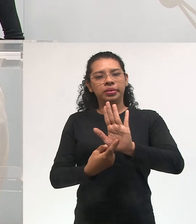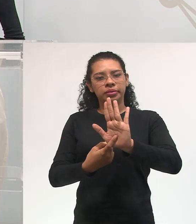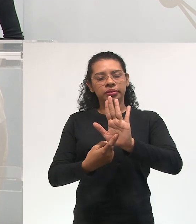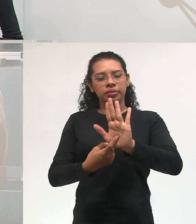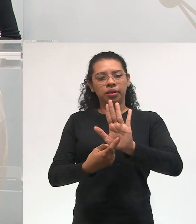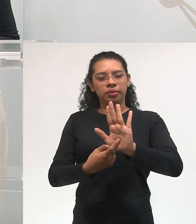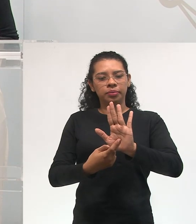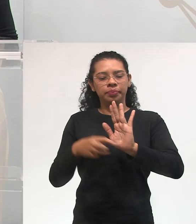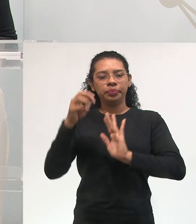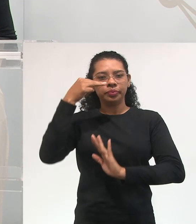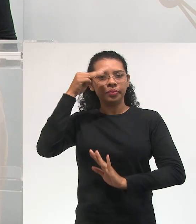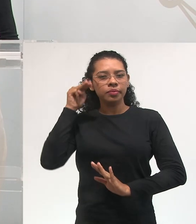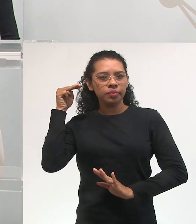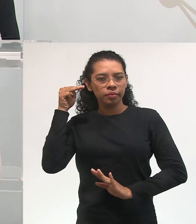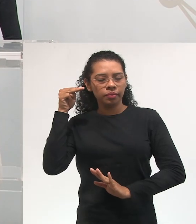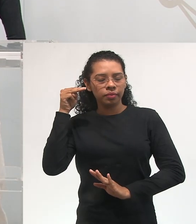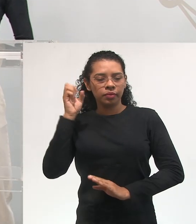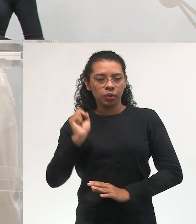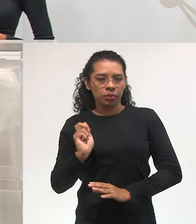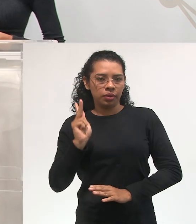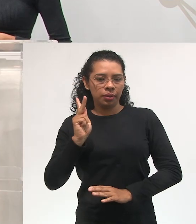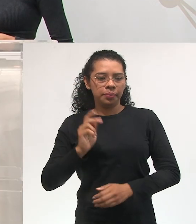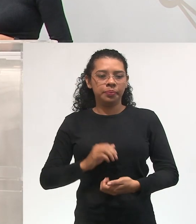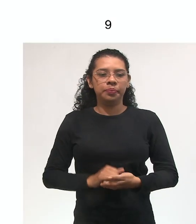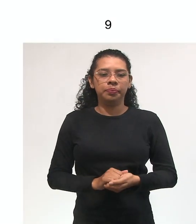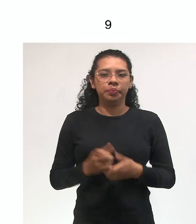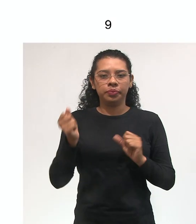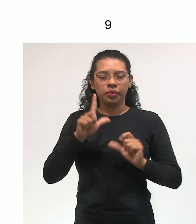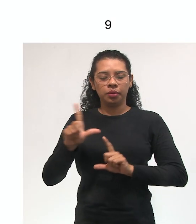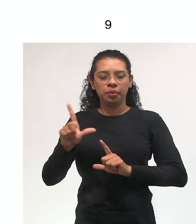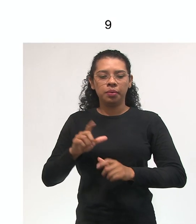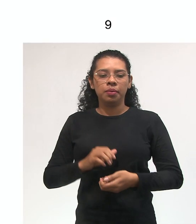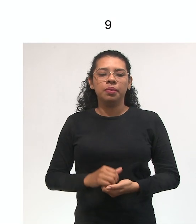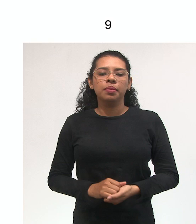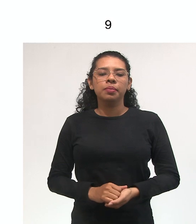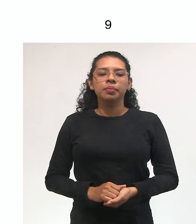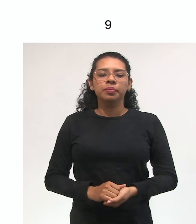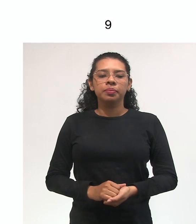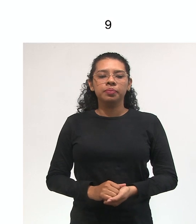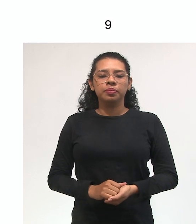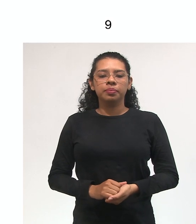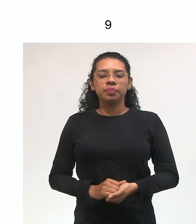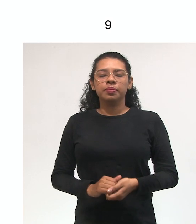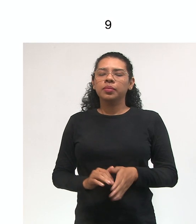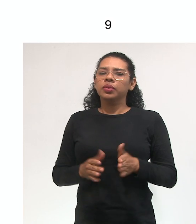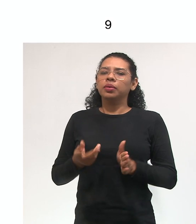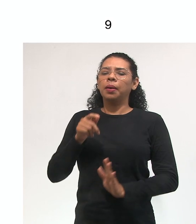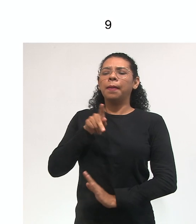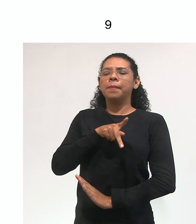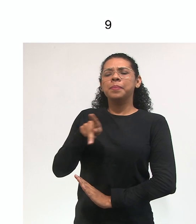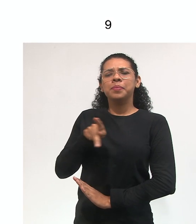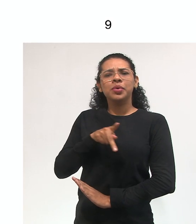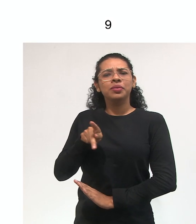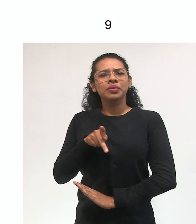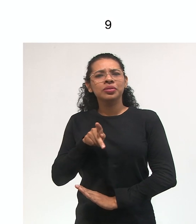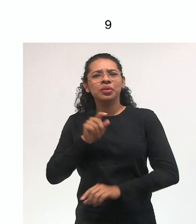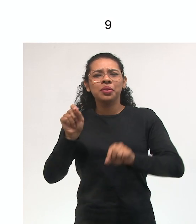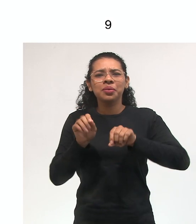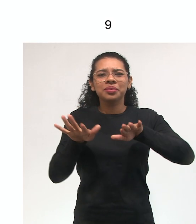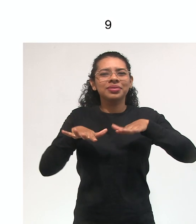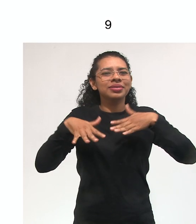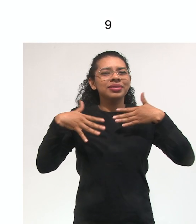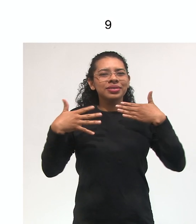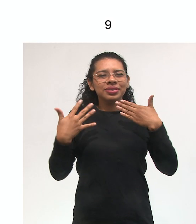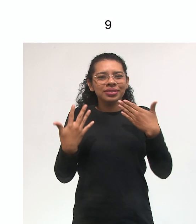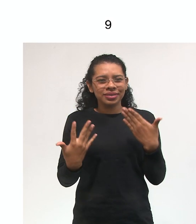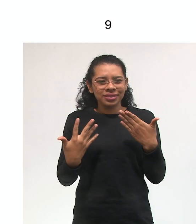Karl Marx. Tudo bem? Então, vamos avançar mais um pouco. professora, o que essa conversa